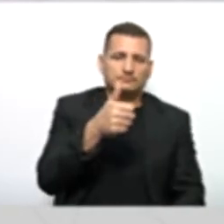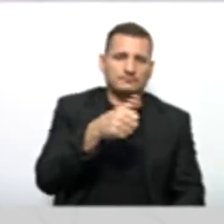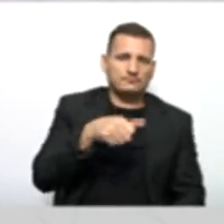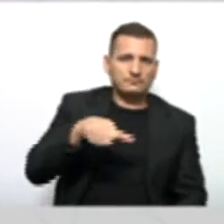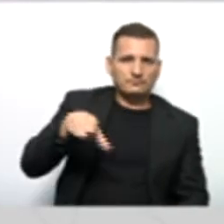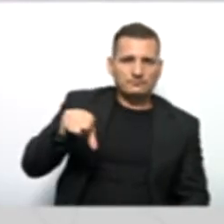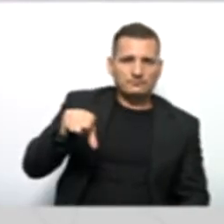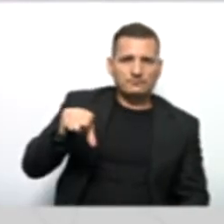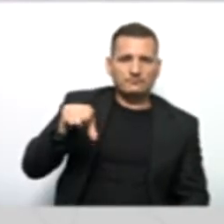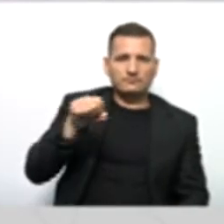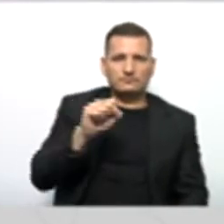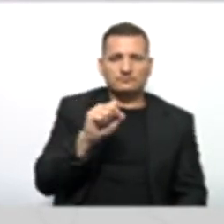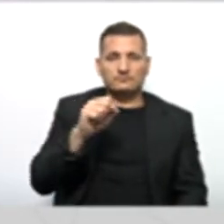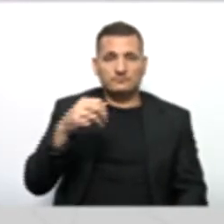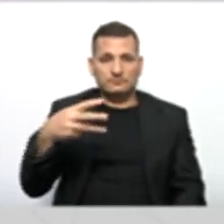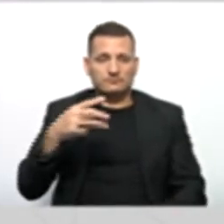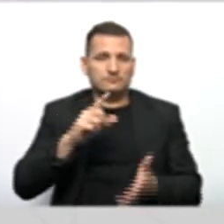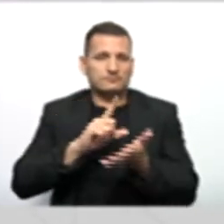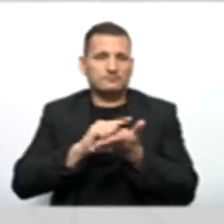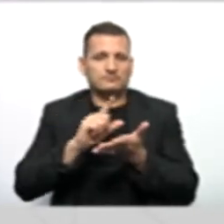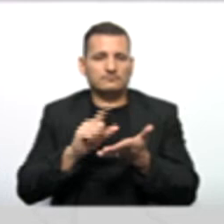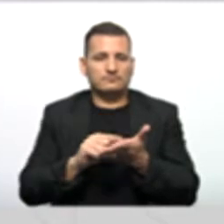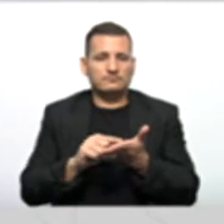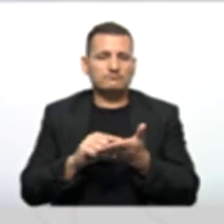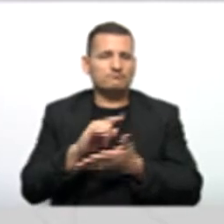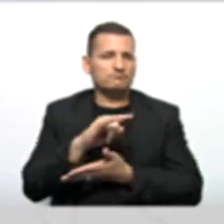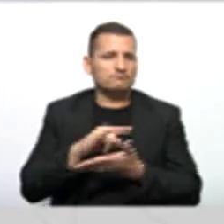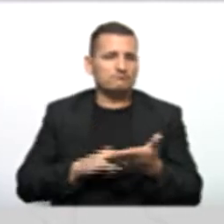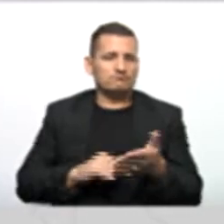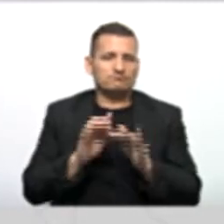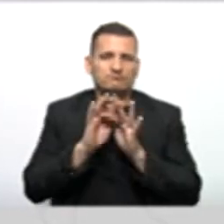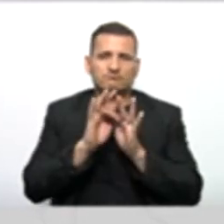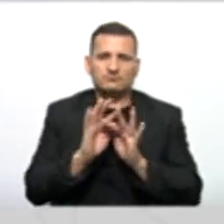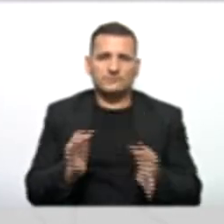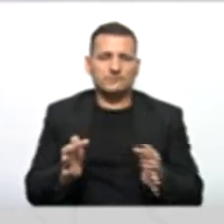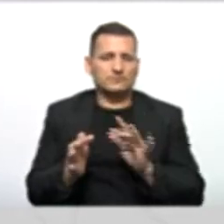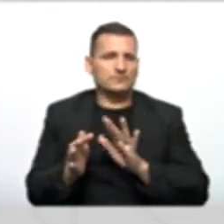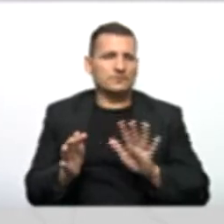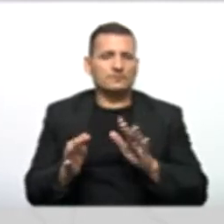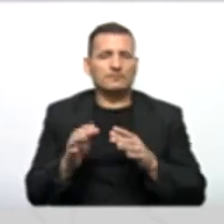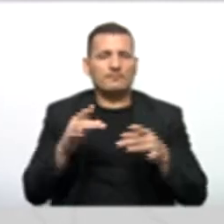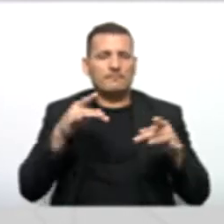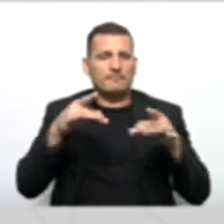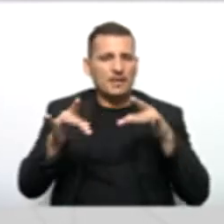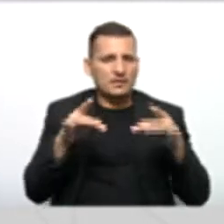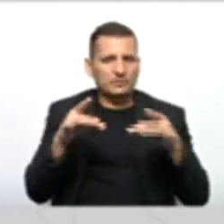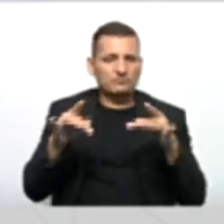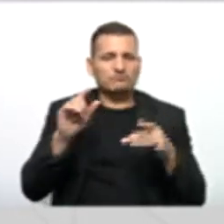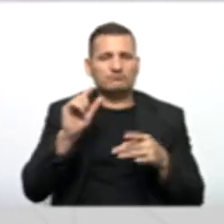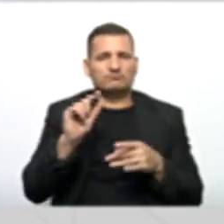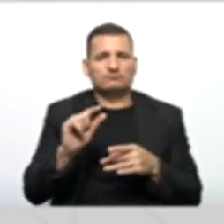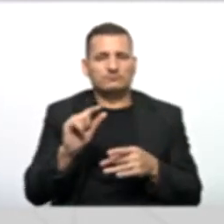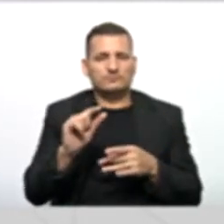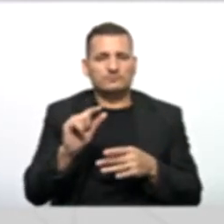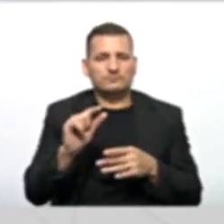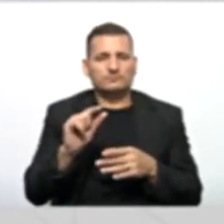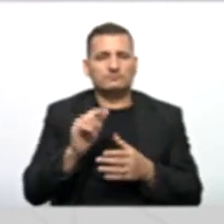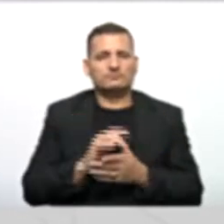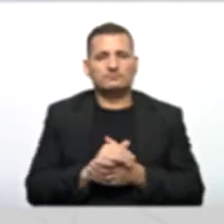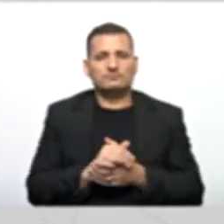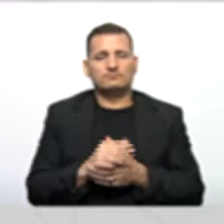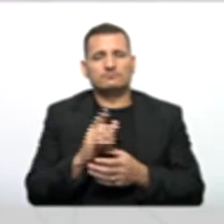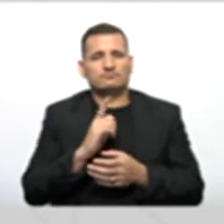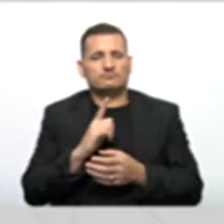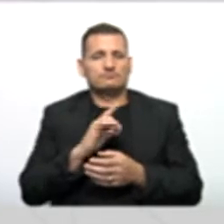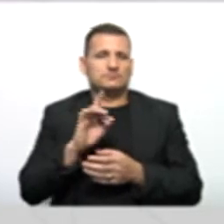1983 como um artigo, tá? Um documento simples, gente, um artigo, poucas páginas. Então, a gente teve aí só